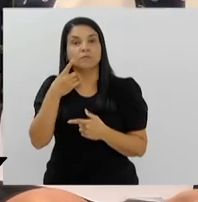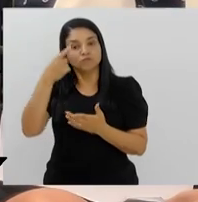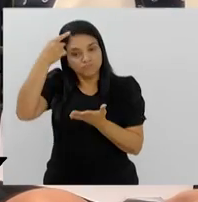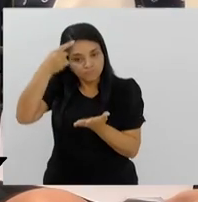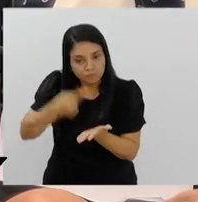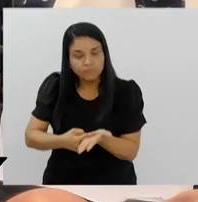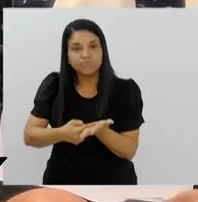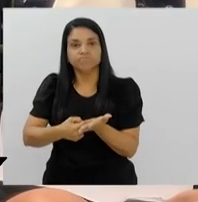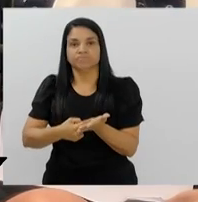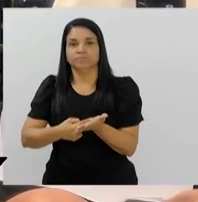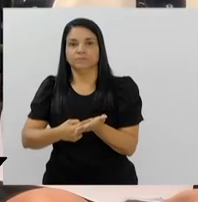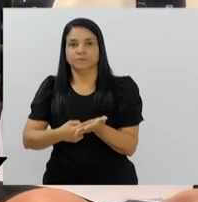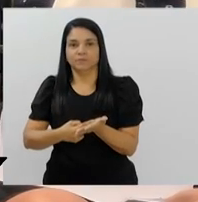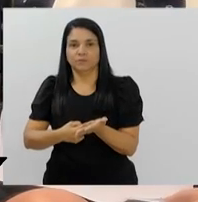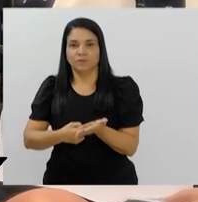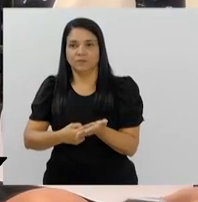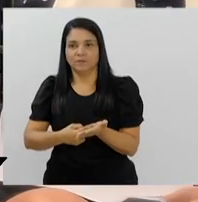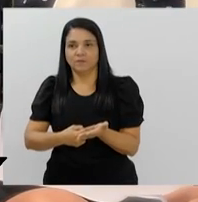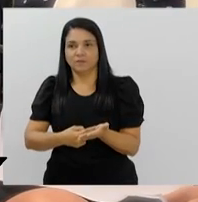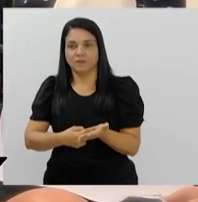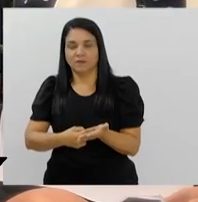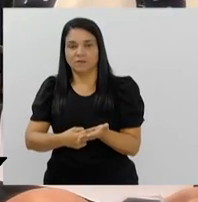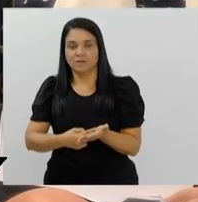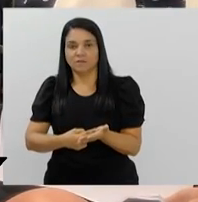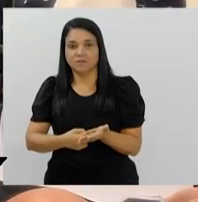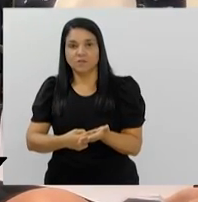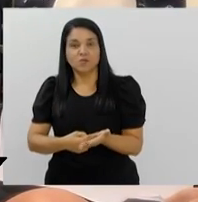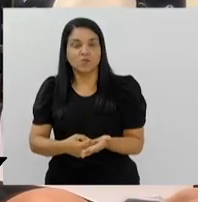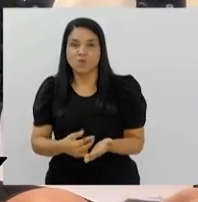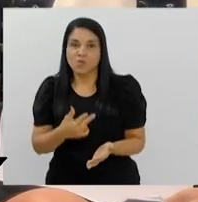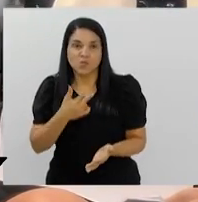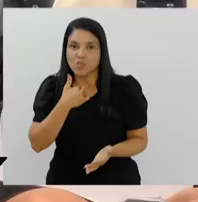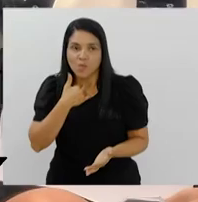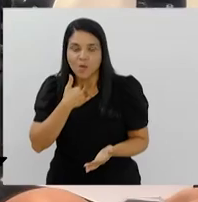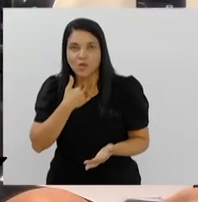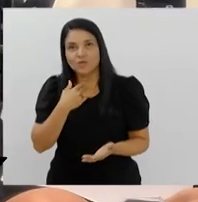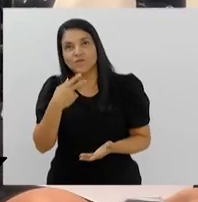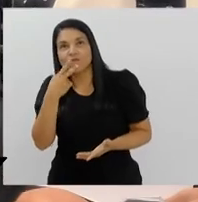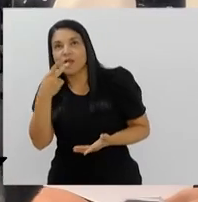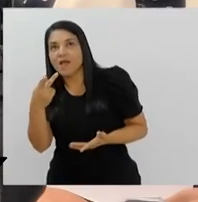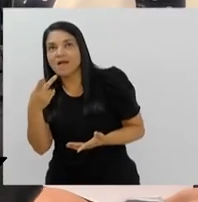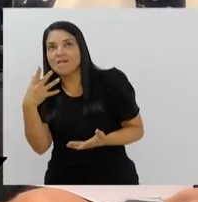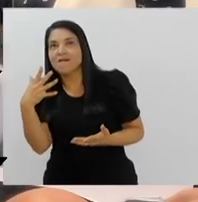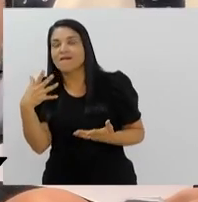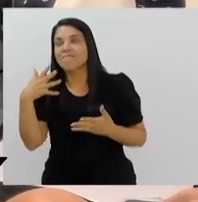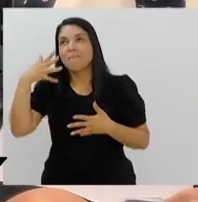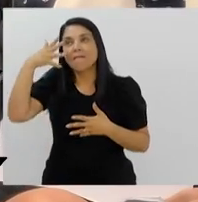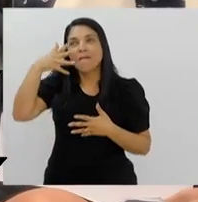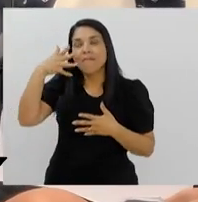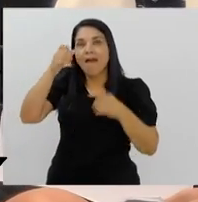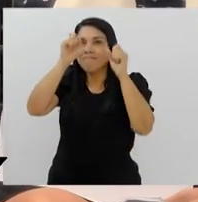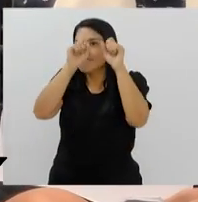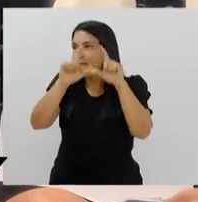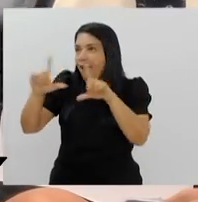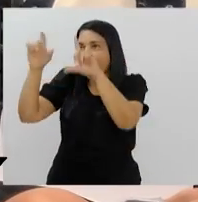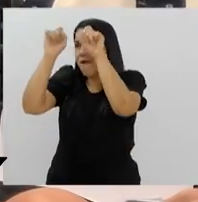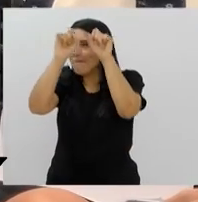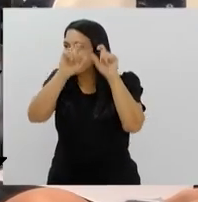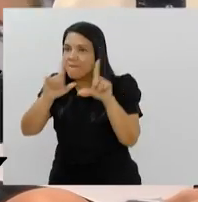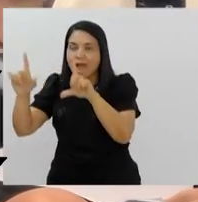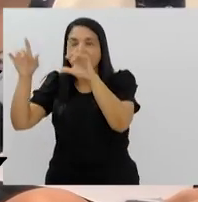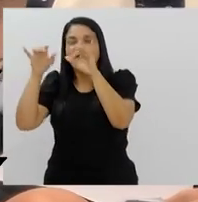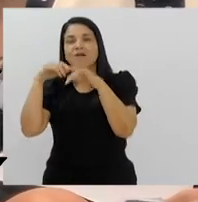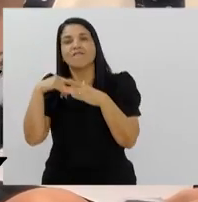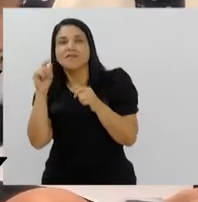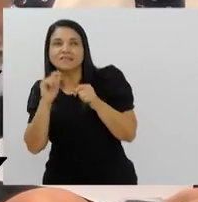conosco olha só não dá é para chegar aqui falar bonito trazer apresentação de marketing Olha nós vamos